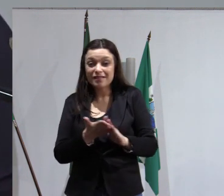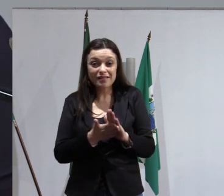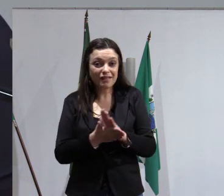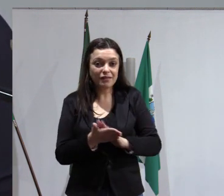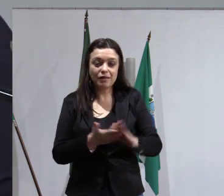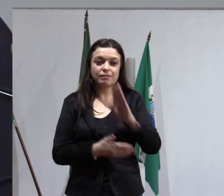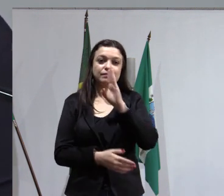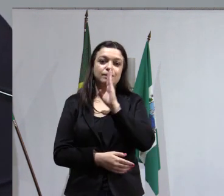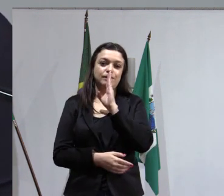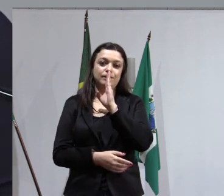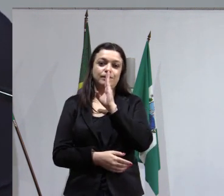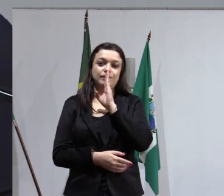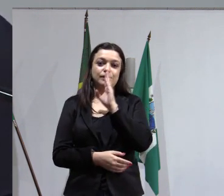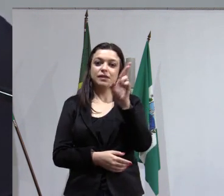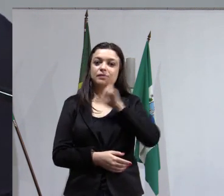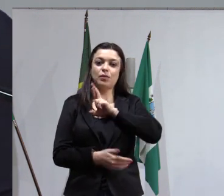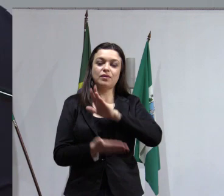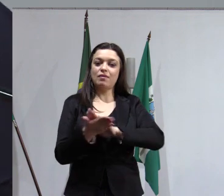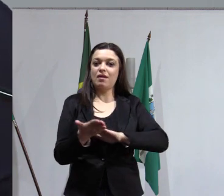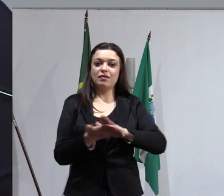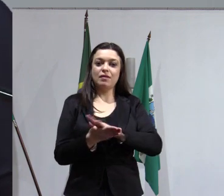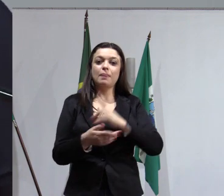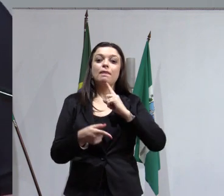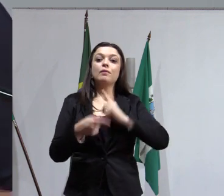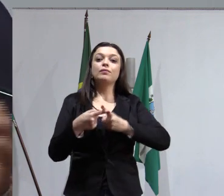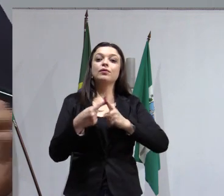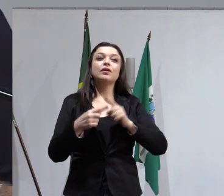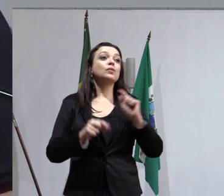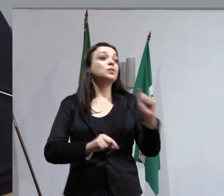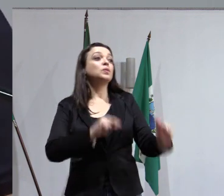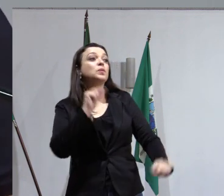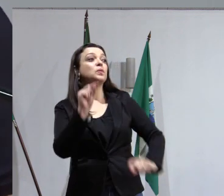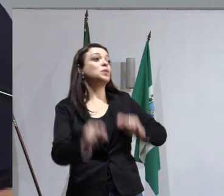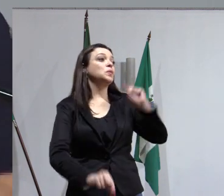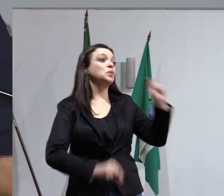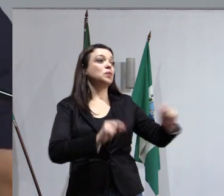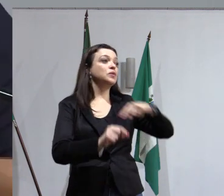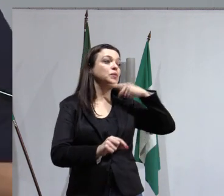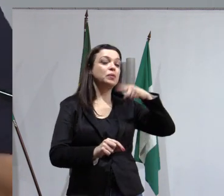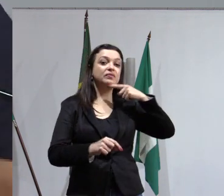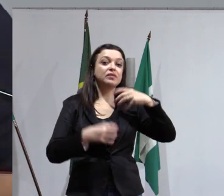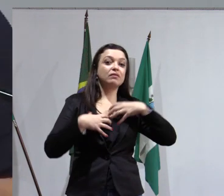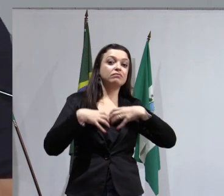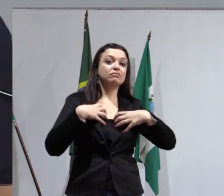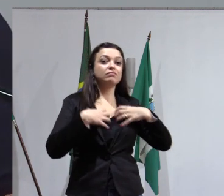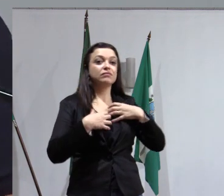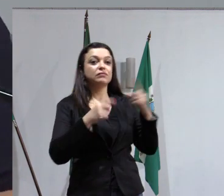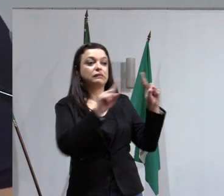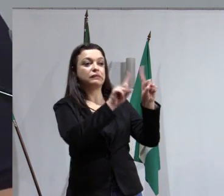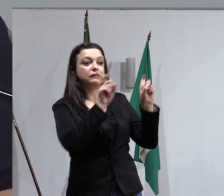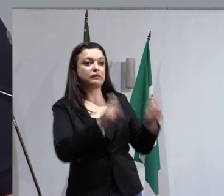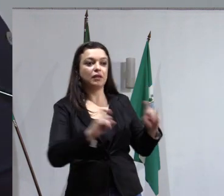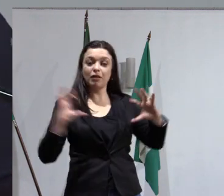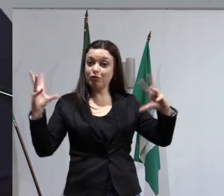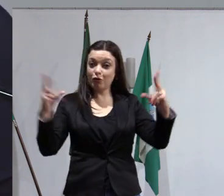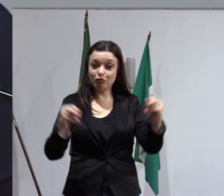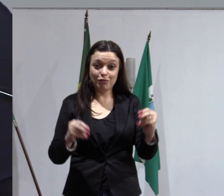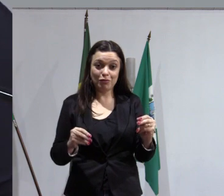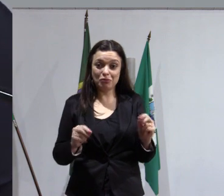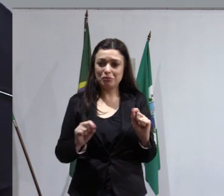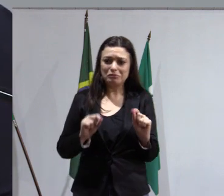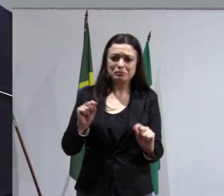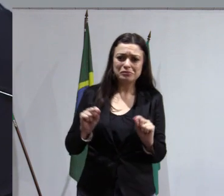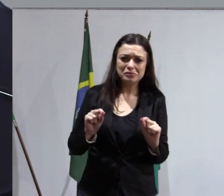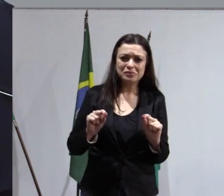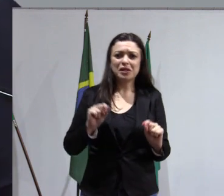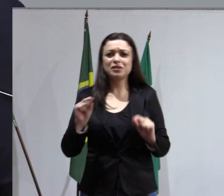nada. Por quê? Porque esse sentimento de que o que é que isso que está acontecendo é algo que nos permeia. Está todo mundo assim, mas o que é